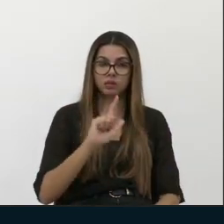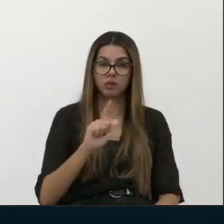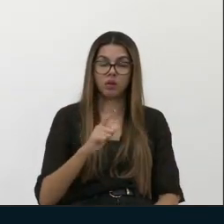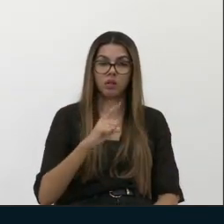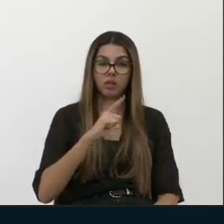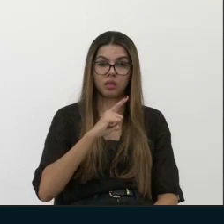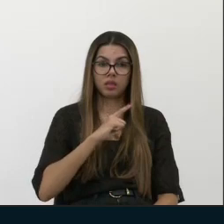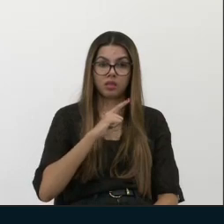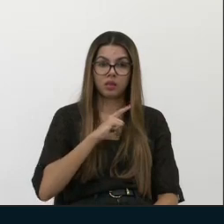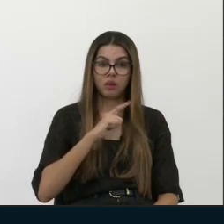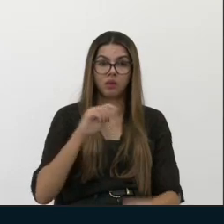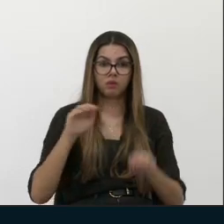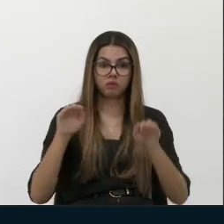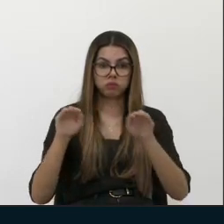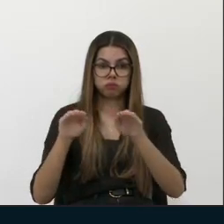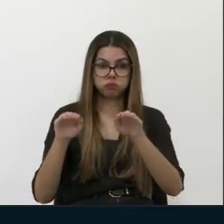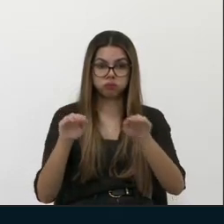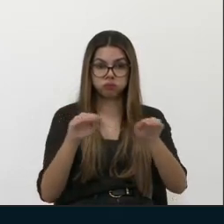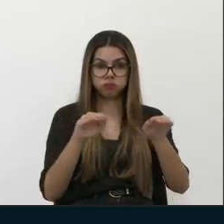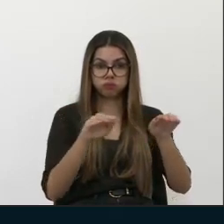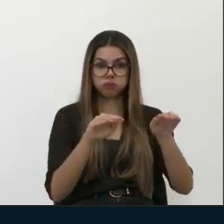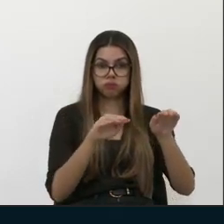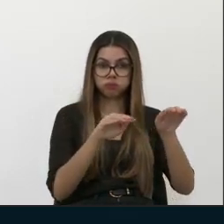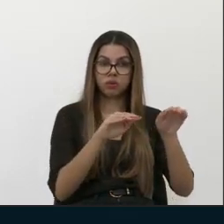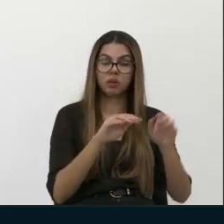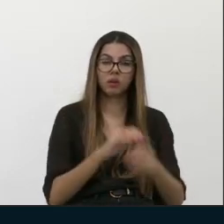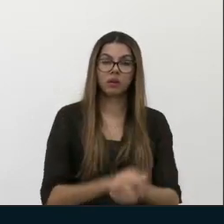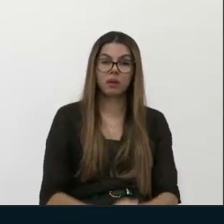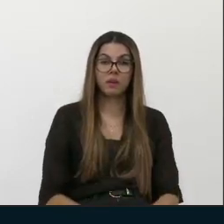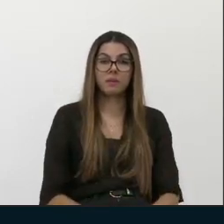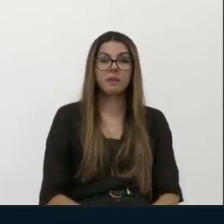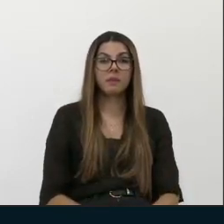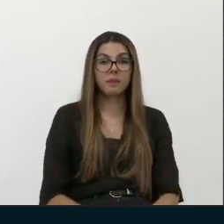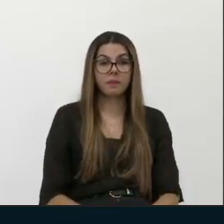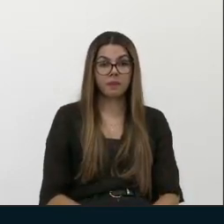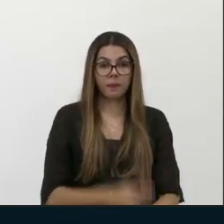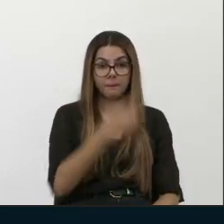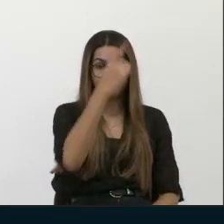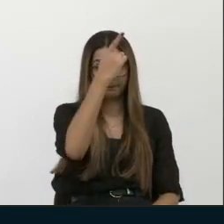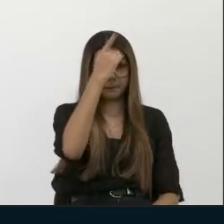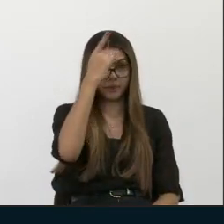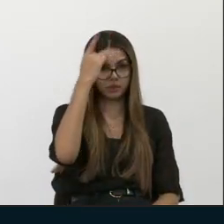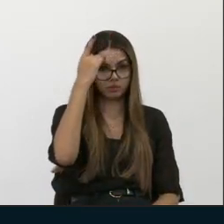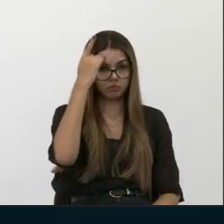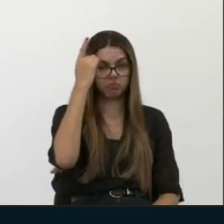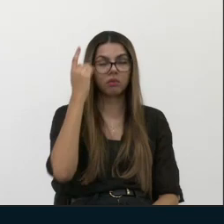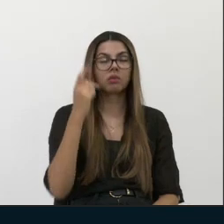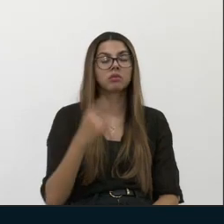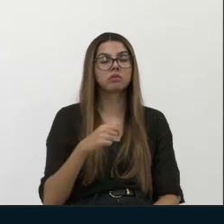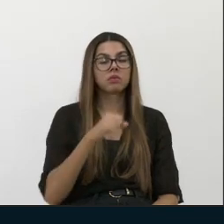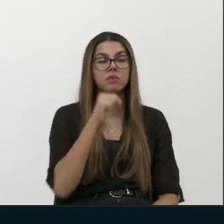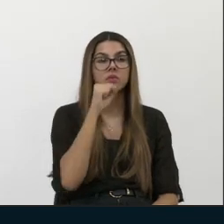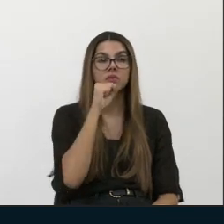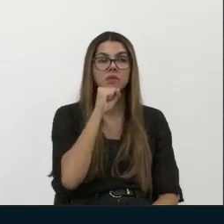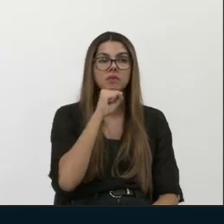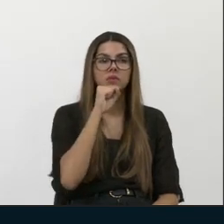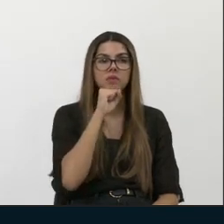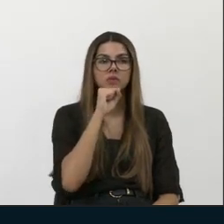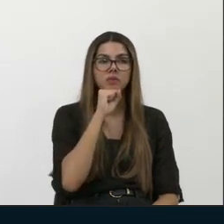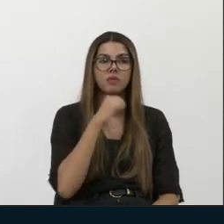estacionamento garantido para a pessoa idosa, né? Então, o